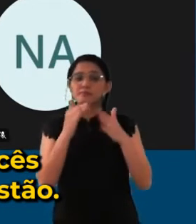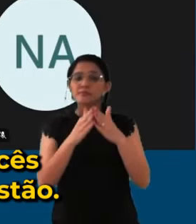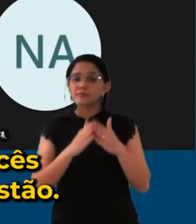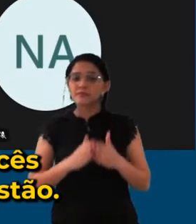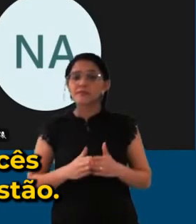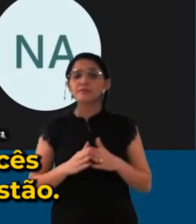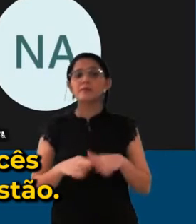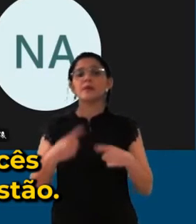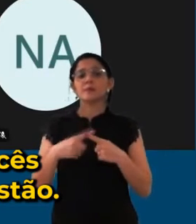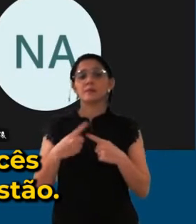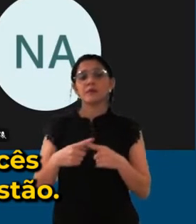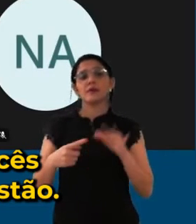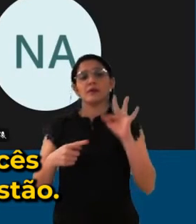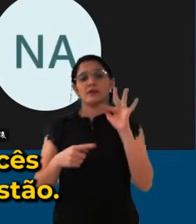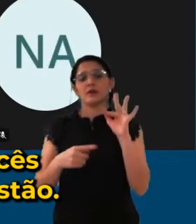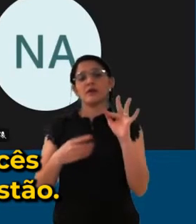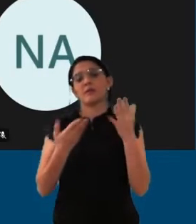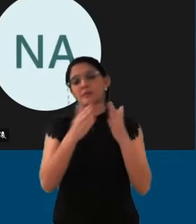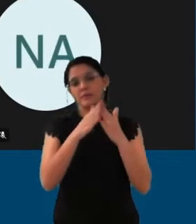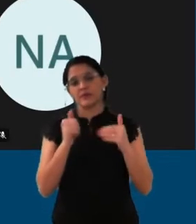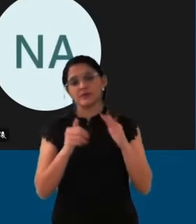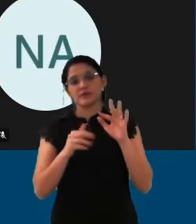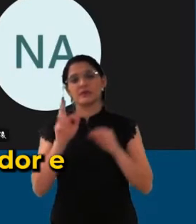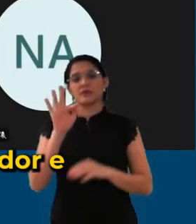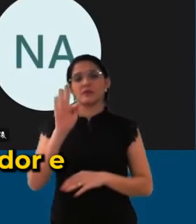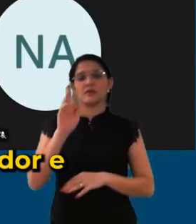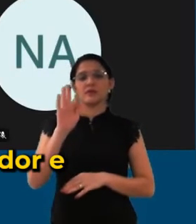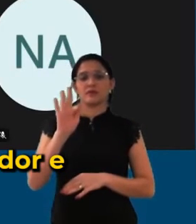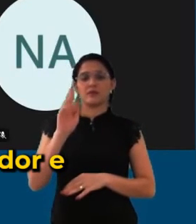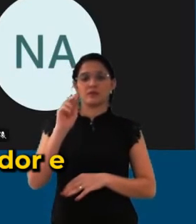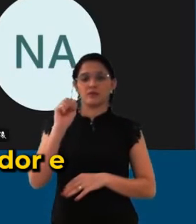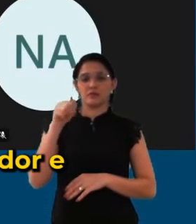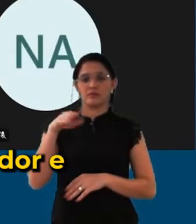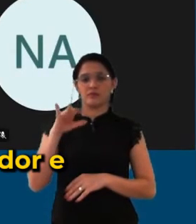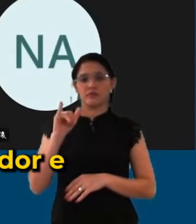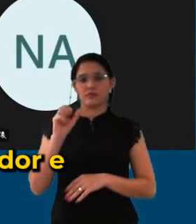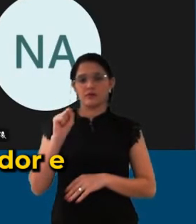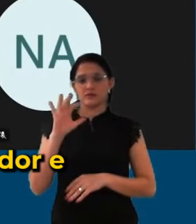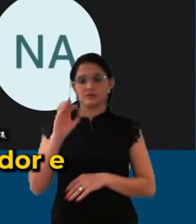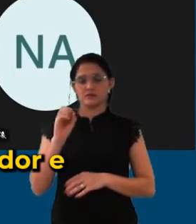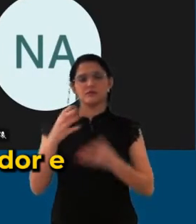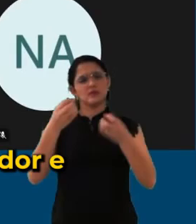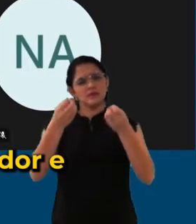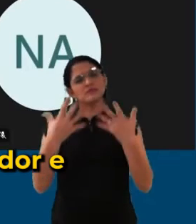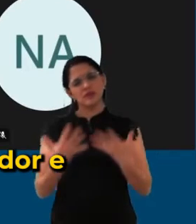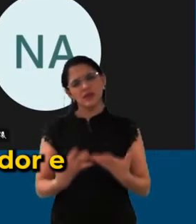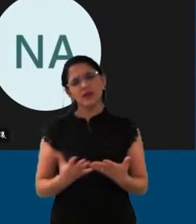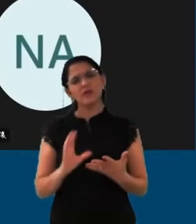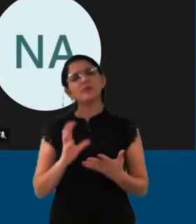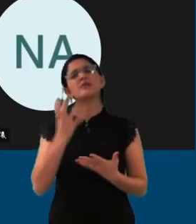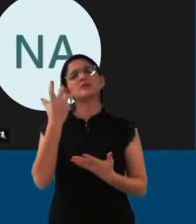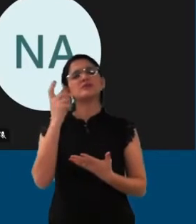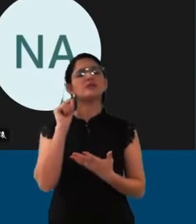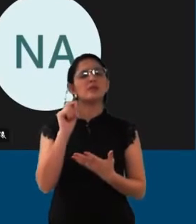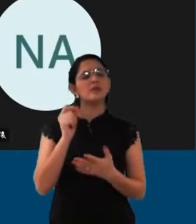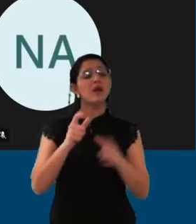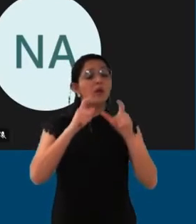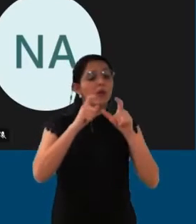tente explicar essa questão, porque eu acredito que seja bem esclarecedora e possa,